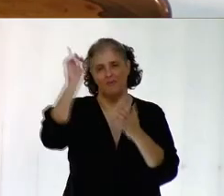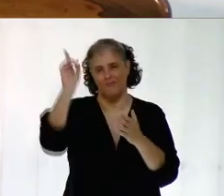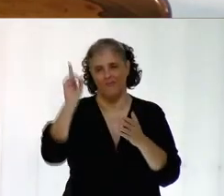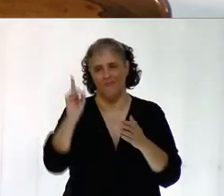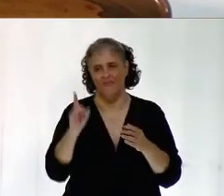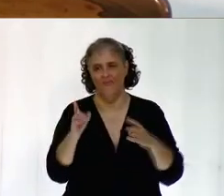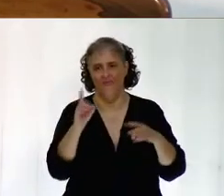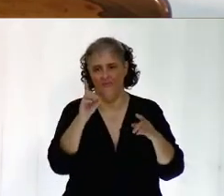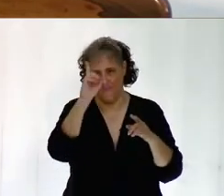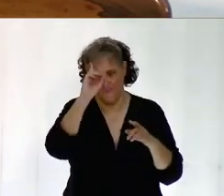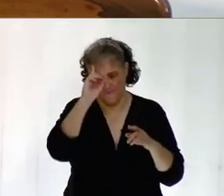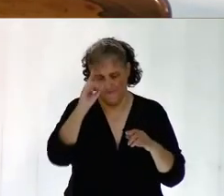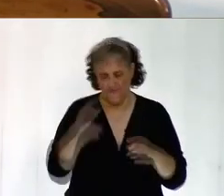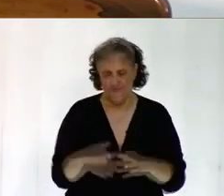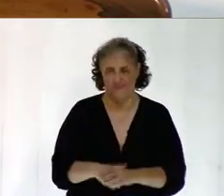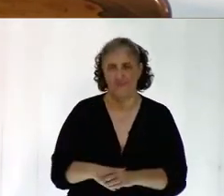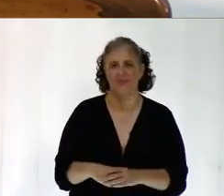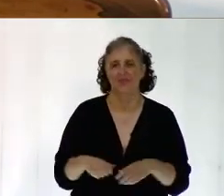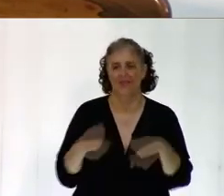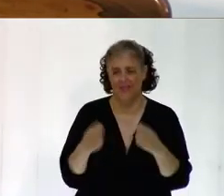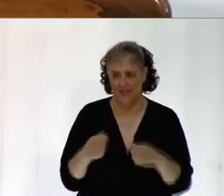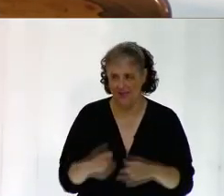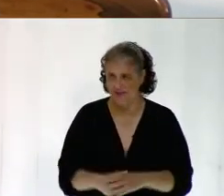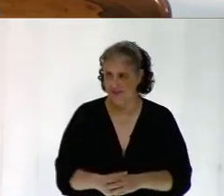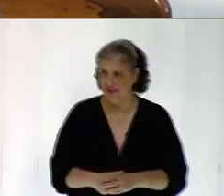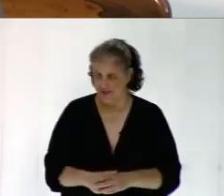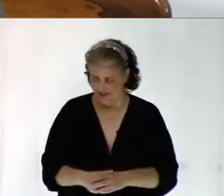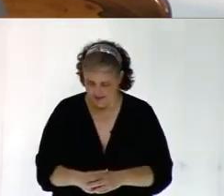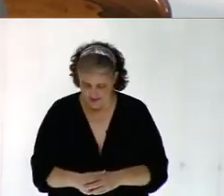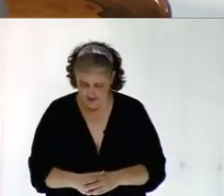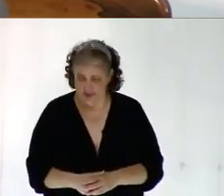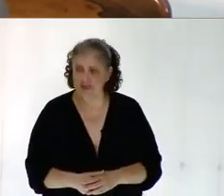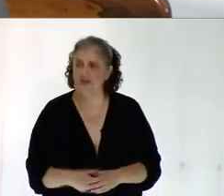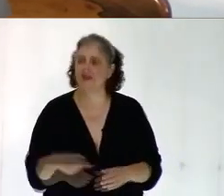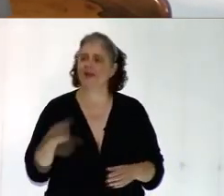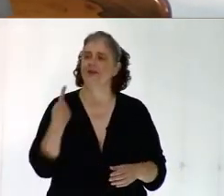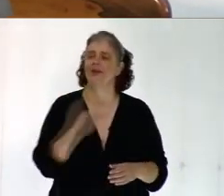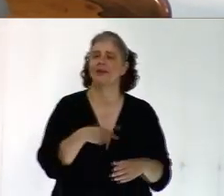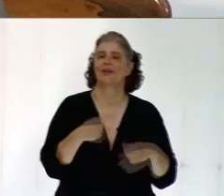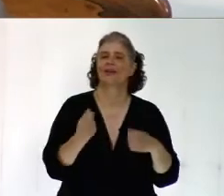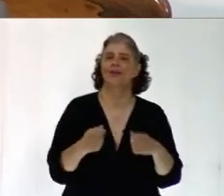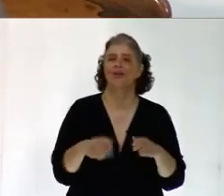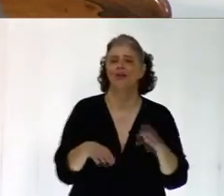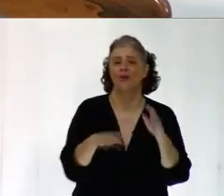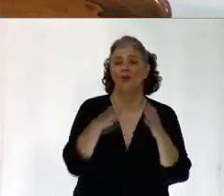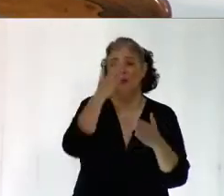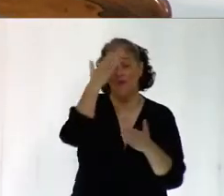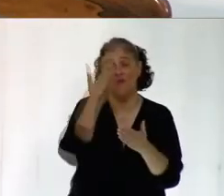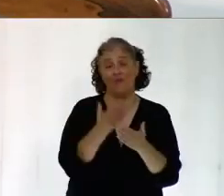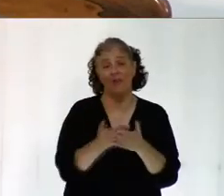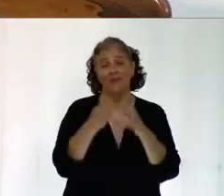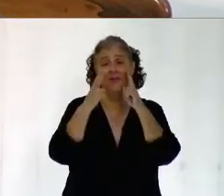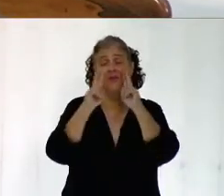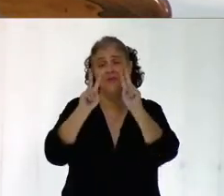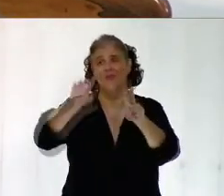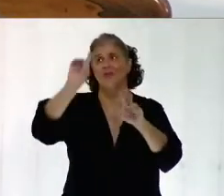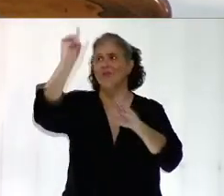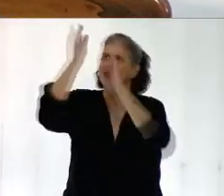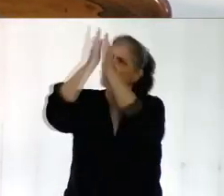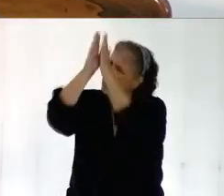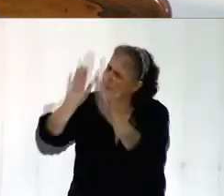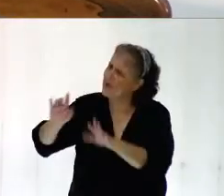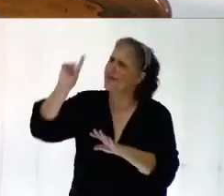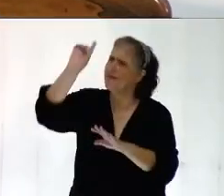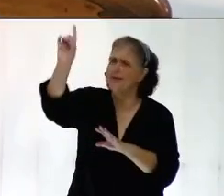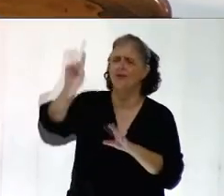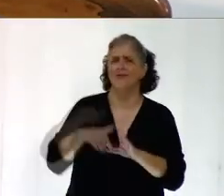dias em que cristãos estão fazendo tantas coisas menos confiar menos confiar em deus testemunhar de deus e adorar